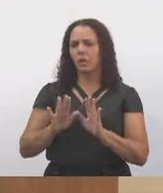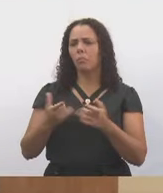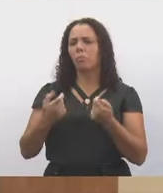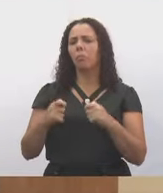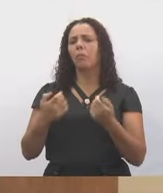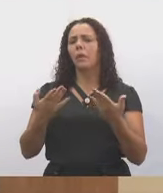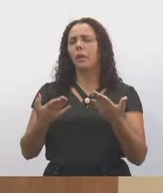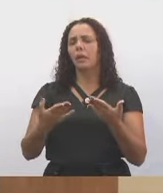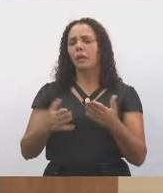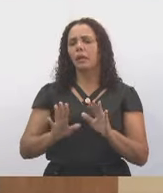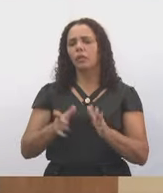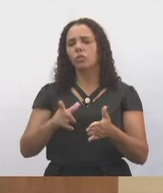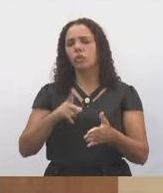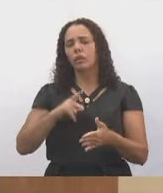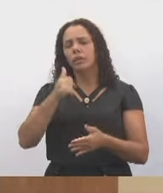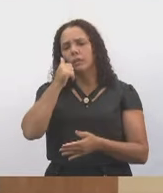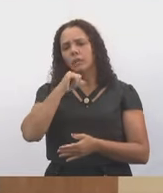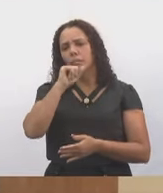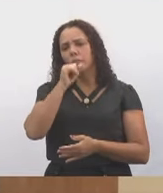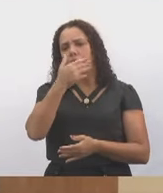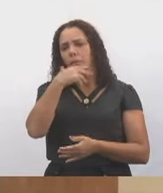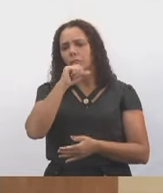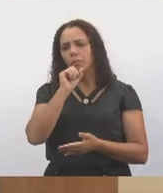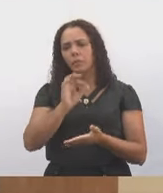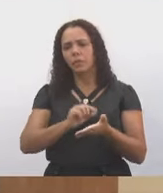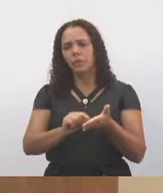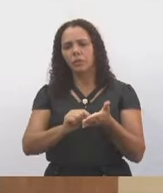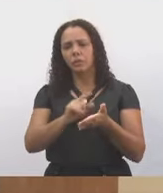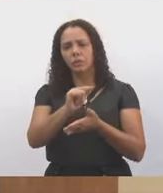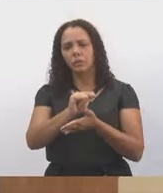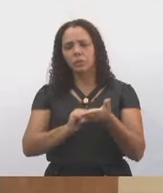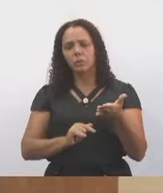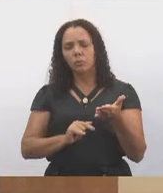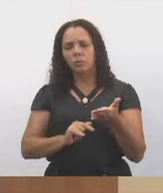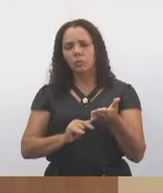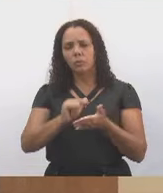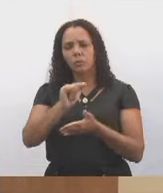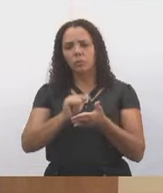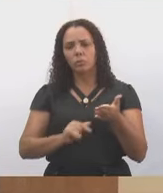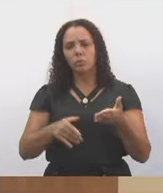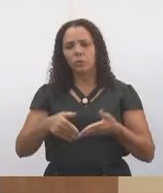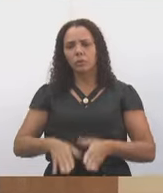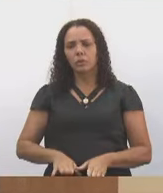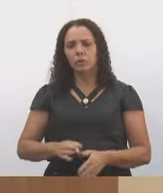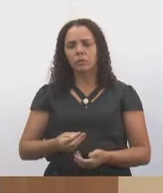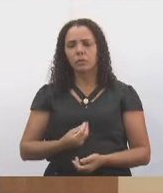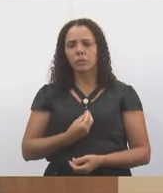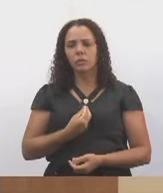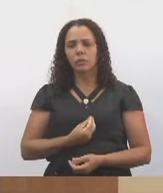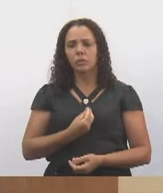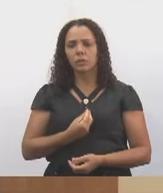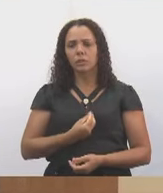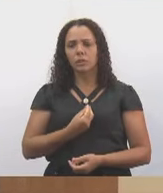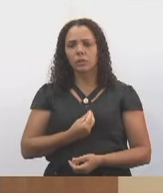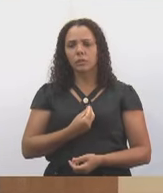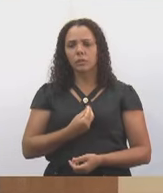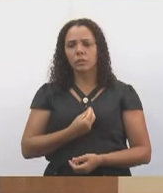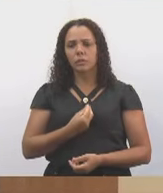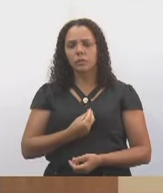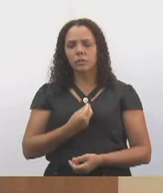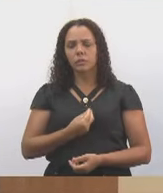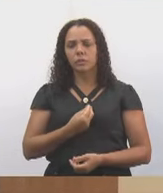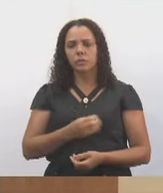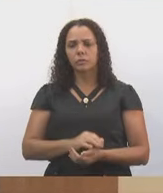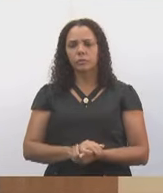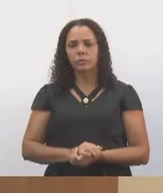e mãe do nascido o documento de nascido vivo o